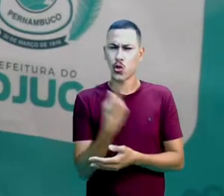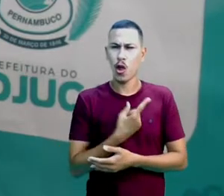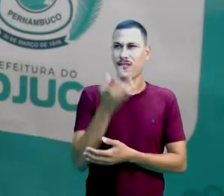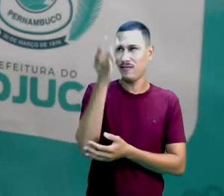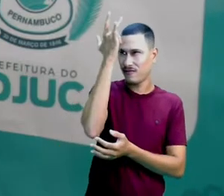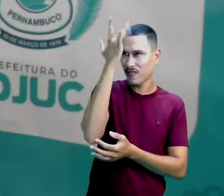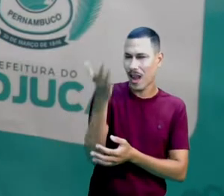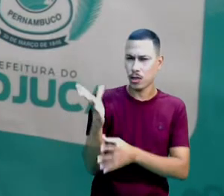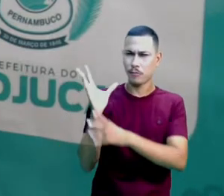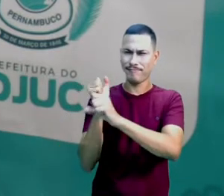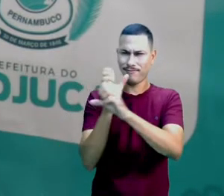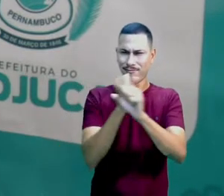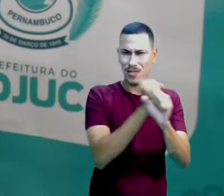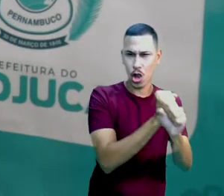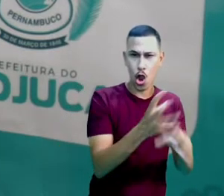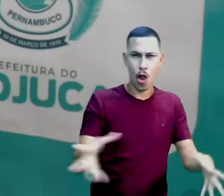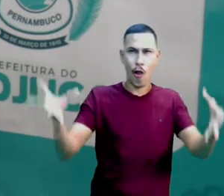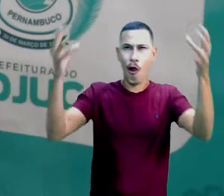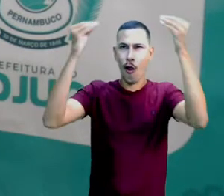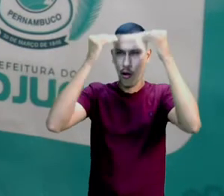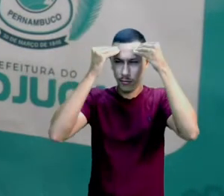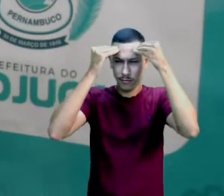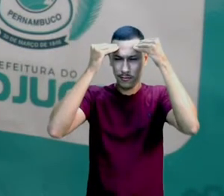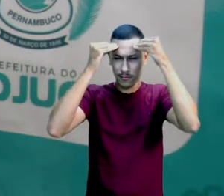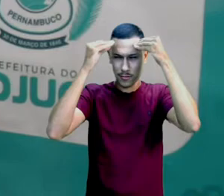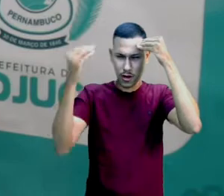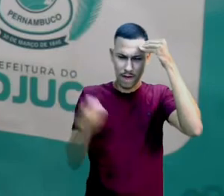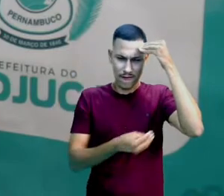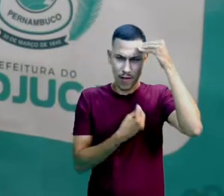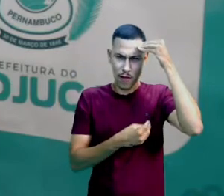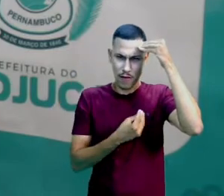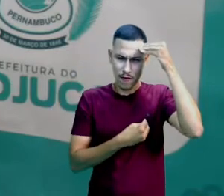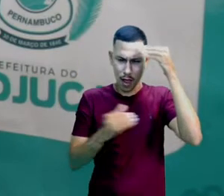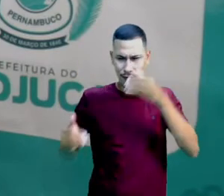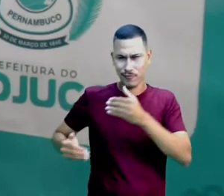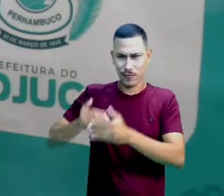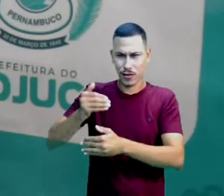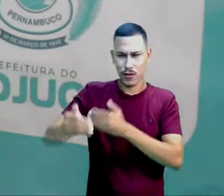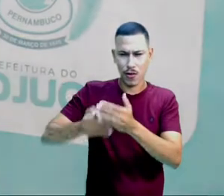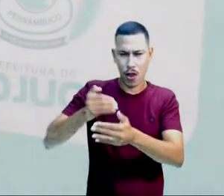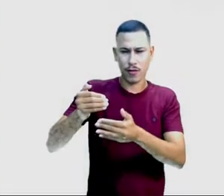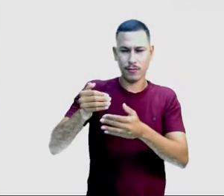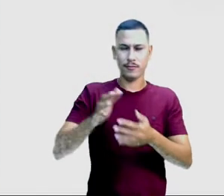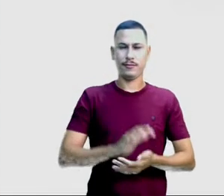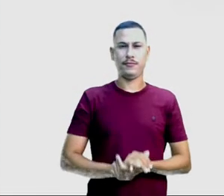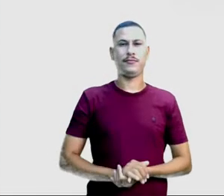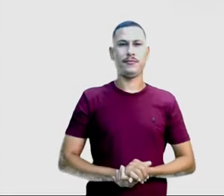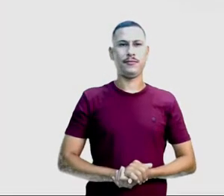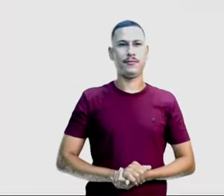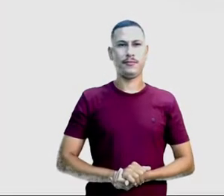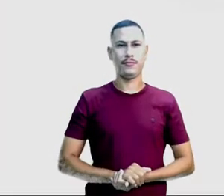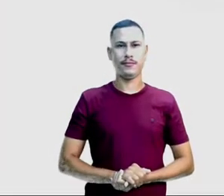facilite nossos cálculos no dia a dia. Vamos aqui para a nossa leitura, como sempre.